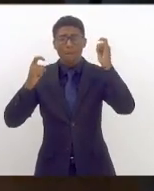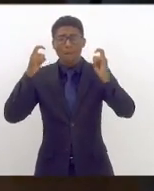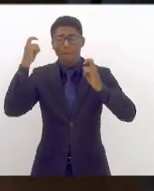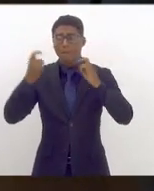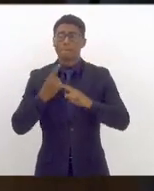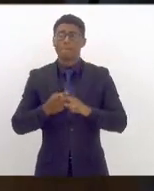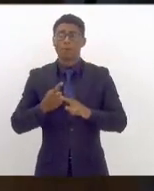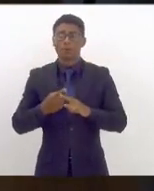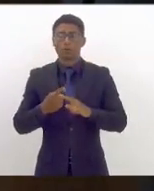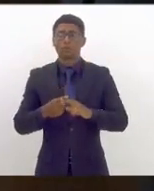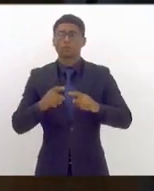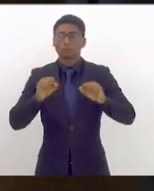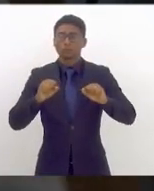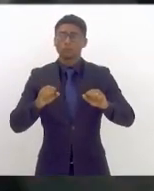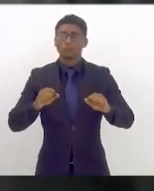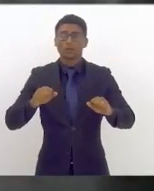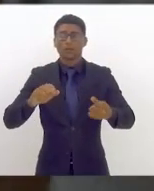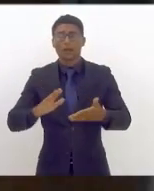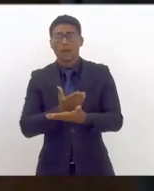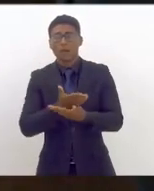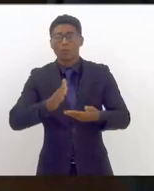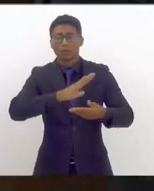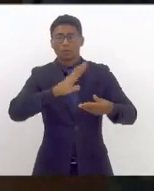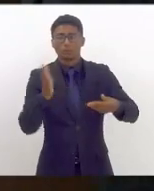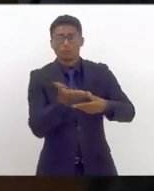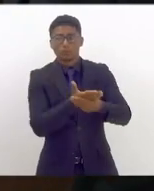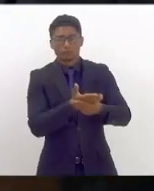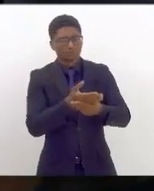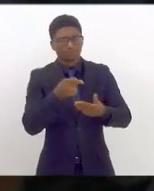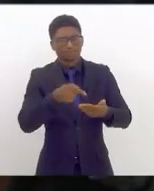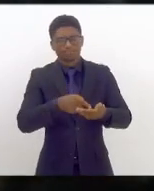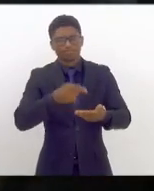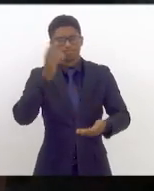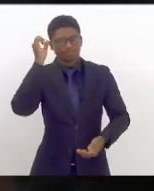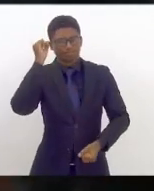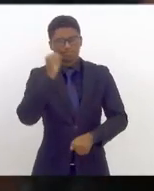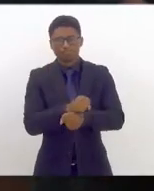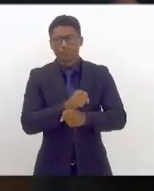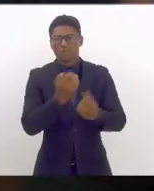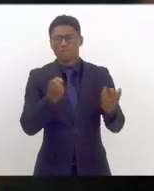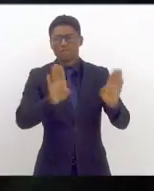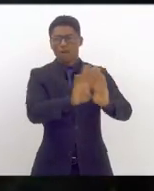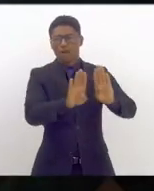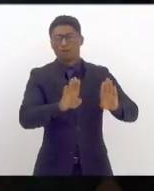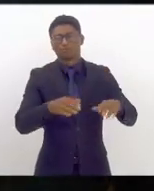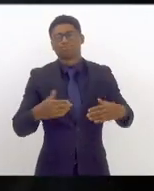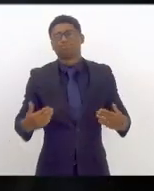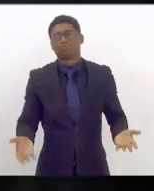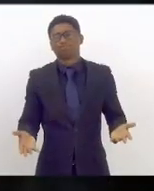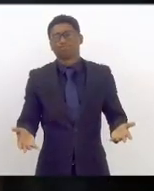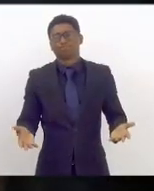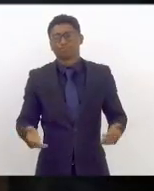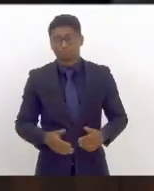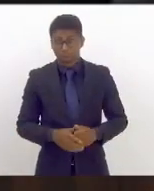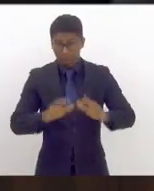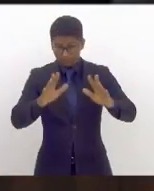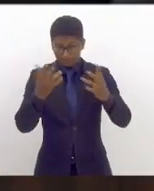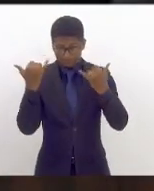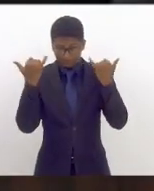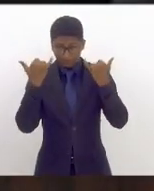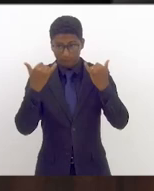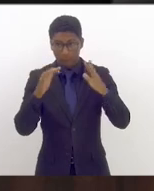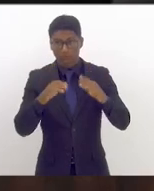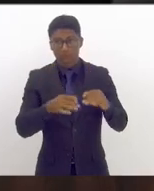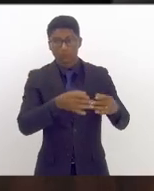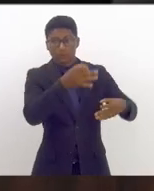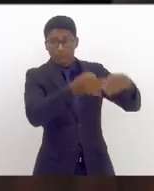pode acabar em toque de caixa alguns procedimentos que não deveriam ser fechados fechar mas uma informação o tribunal de